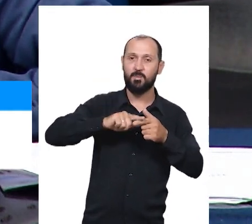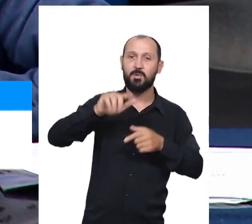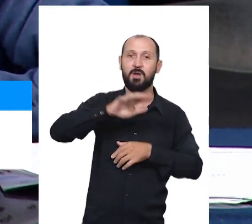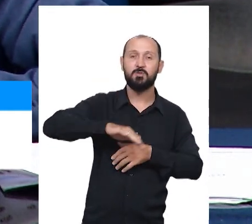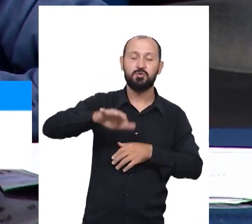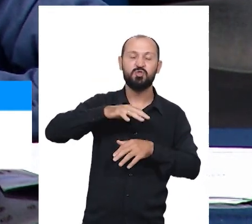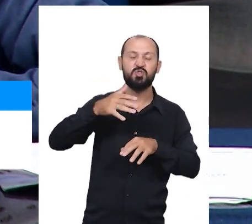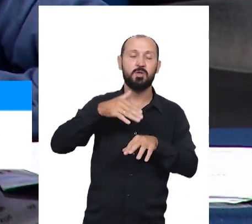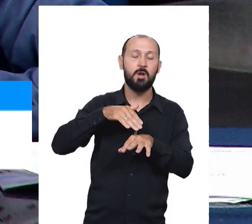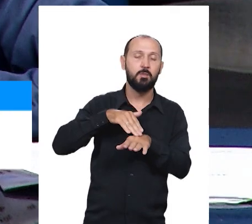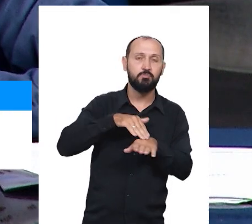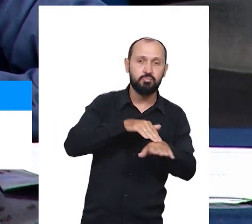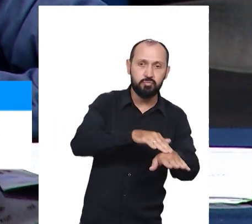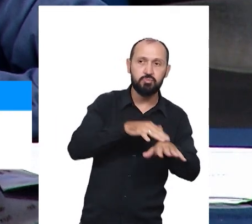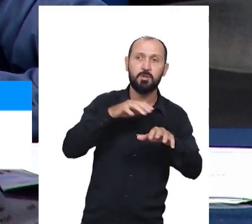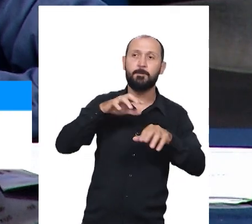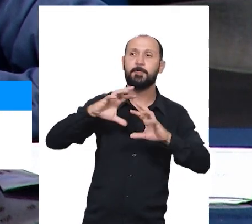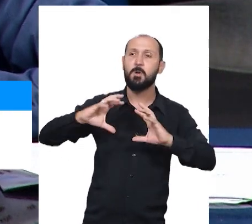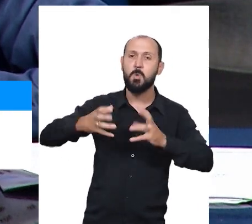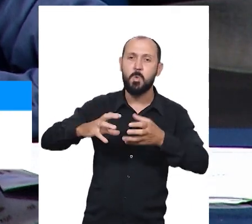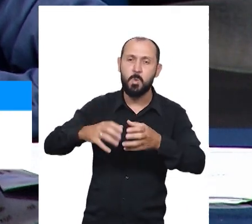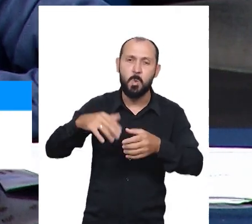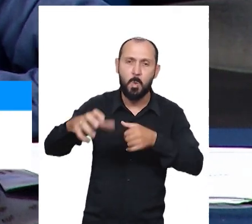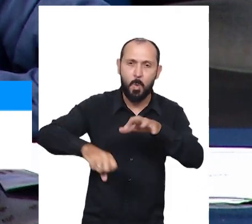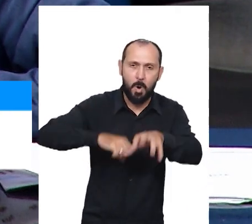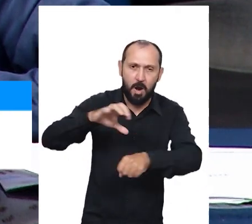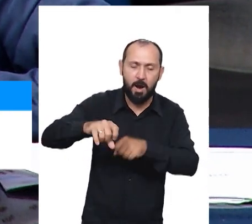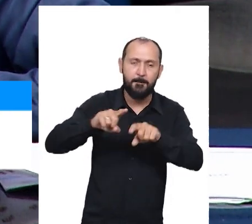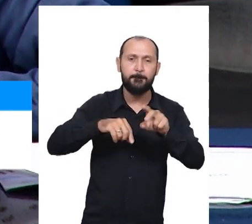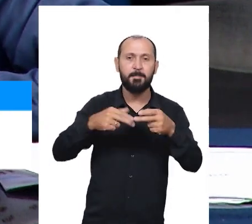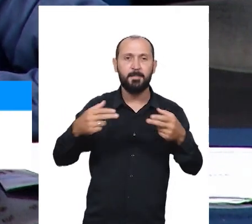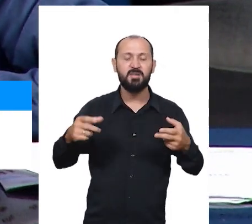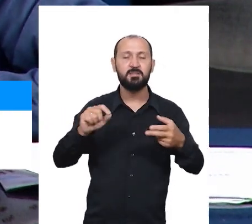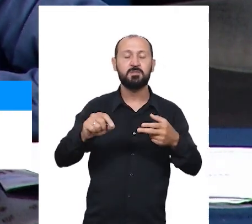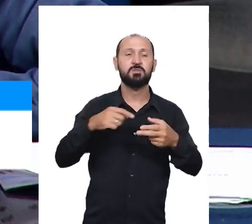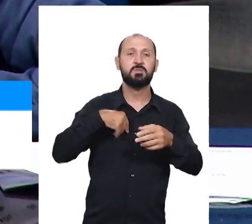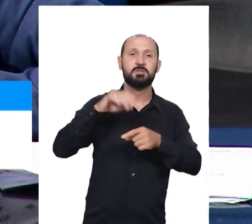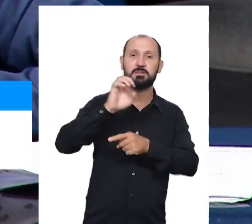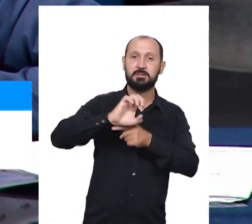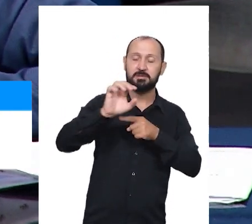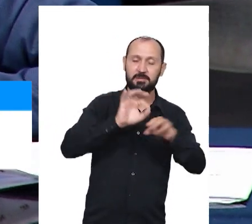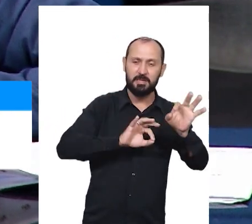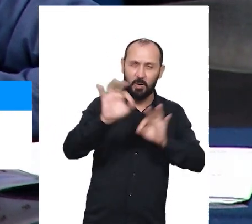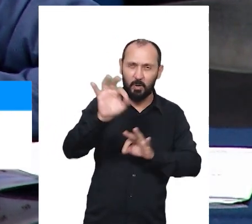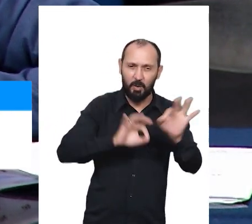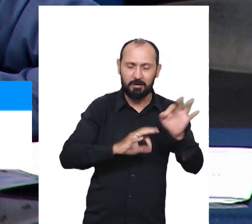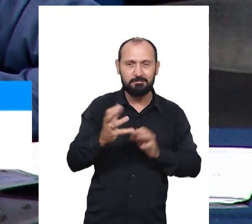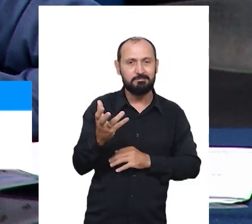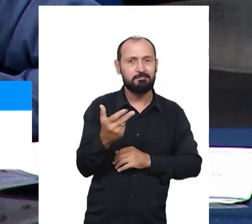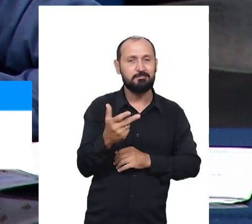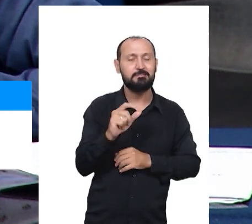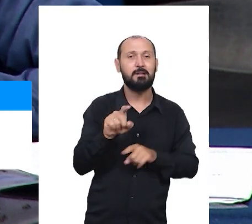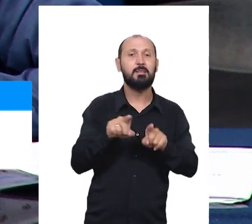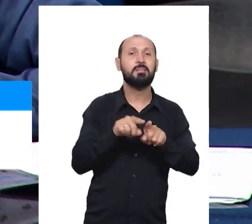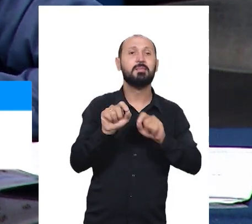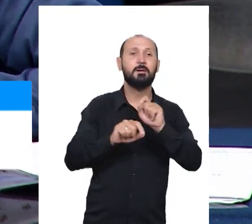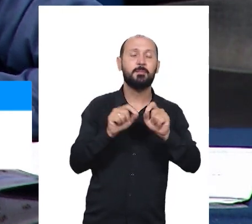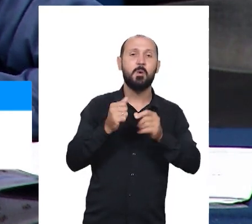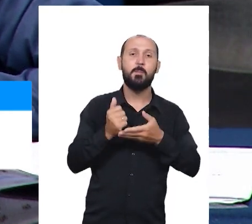problema de transporte, de colheita, retirada de produtos, e o Estado está